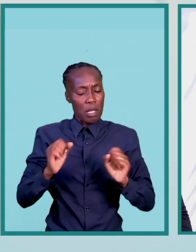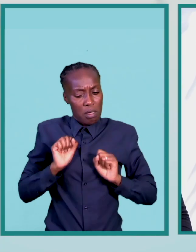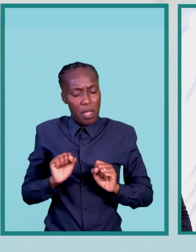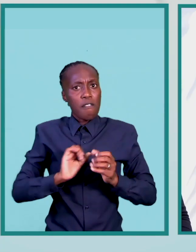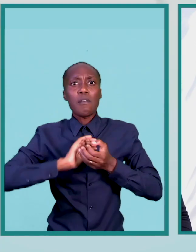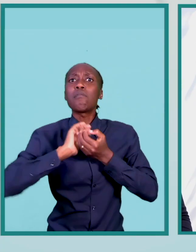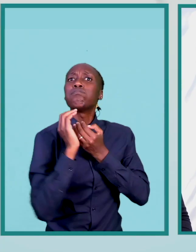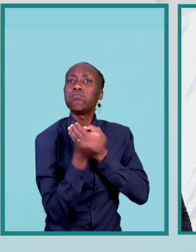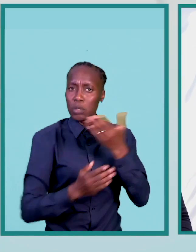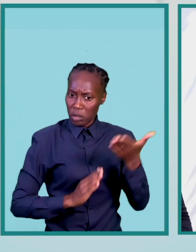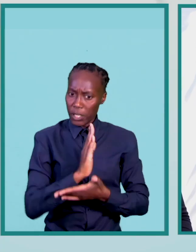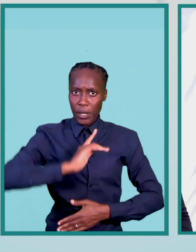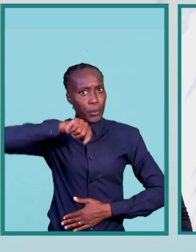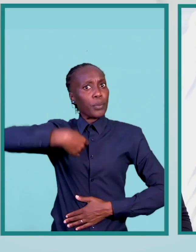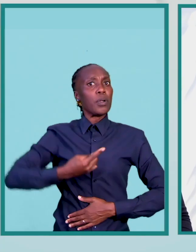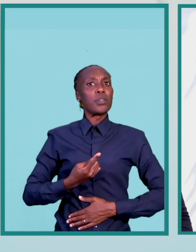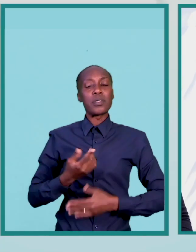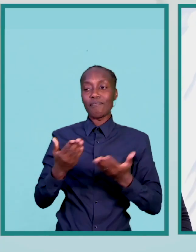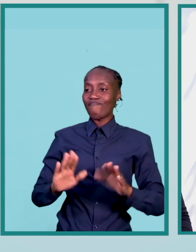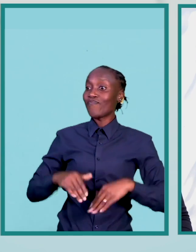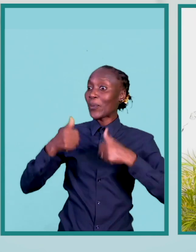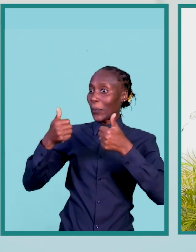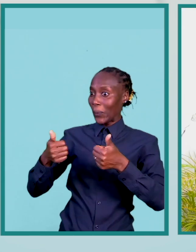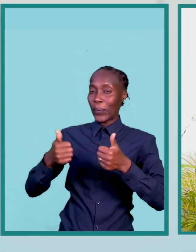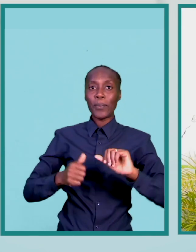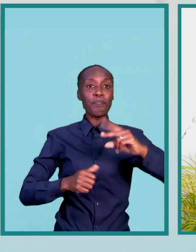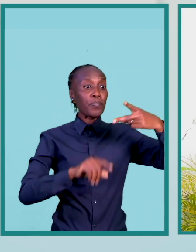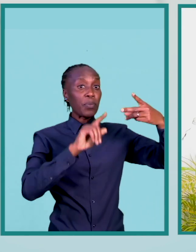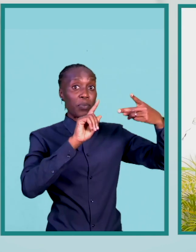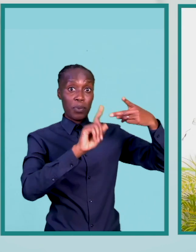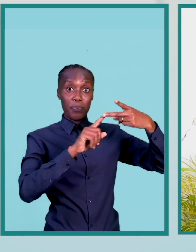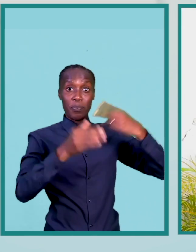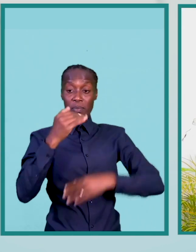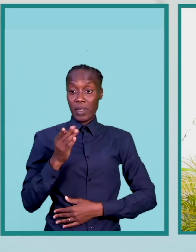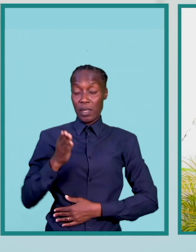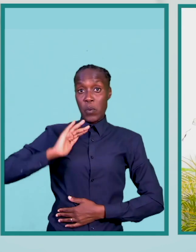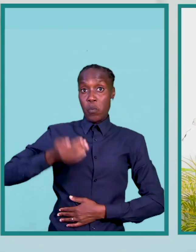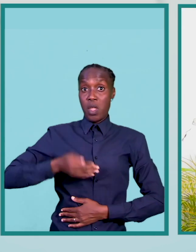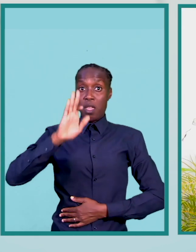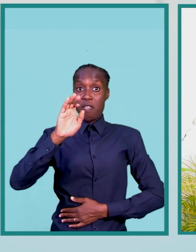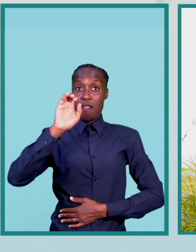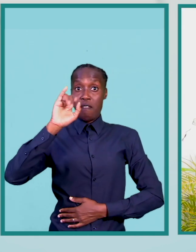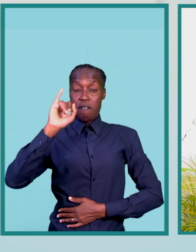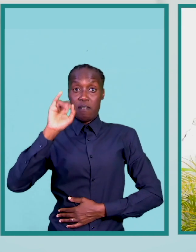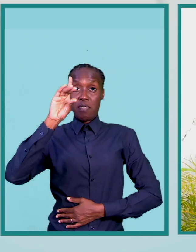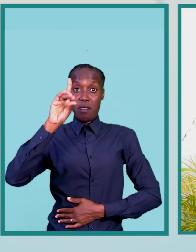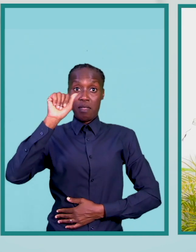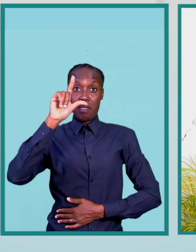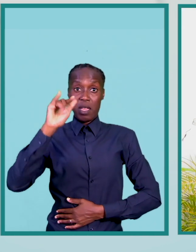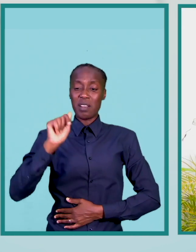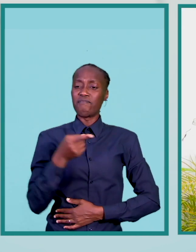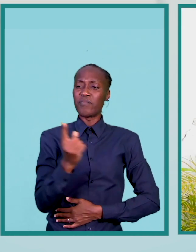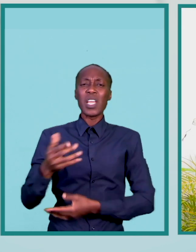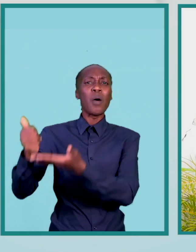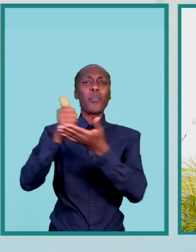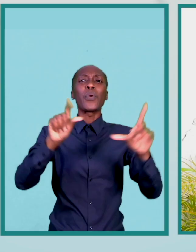somos crianças e devemos ser protegidas contra a vulnerabilidade. Esta. Muito bem, a segunda questão vai para a tia Fidália. Que tipo de